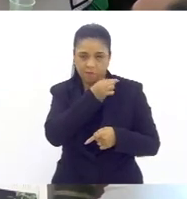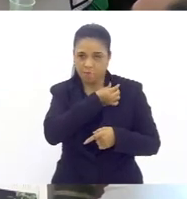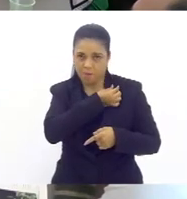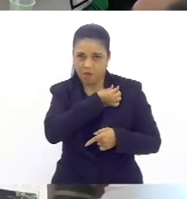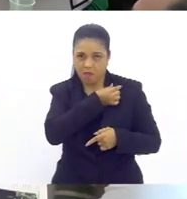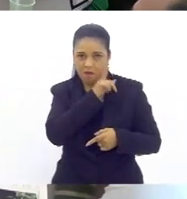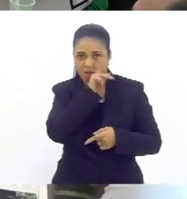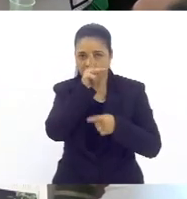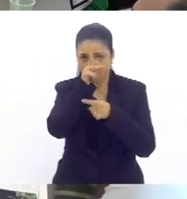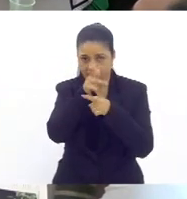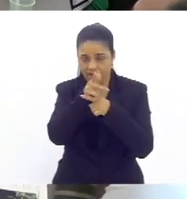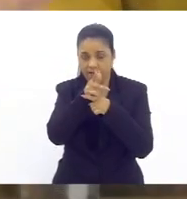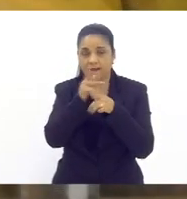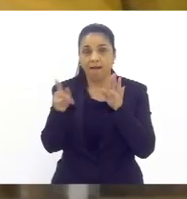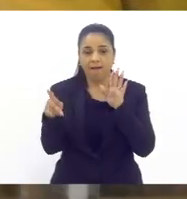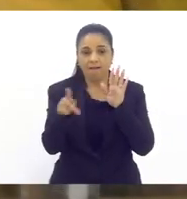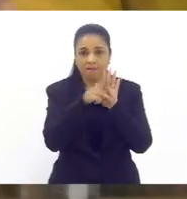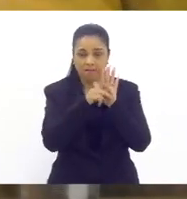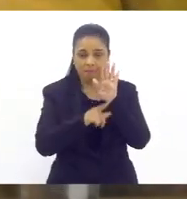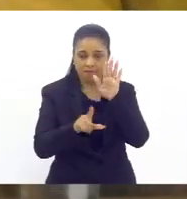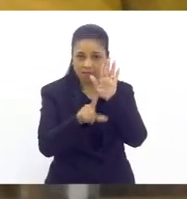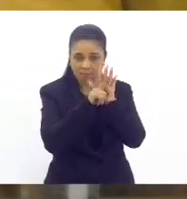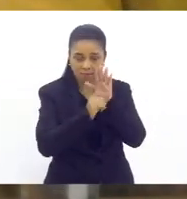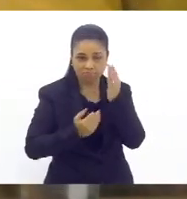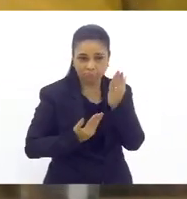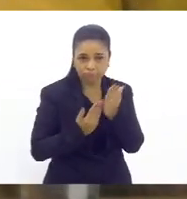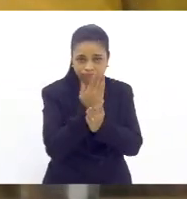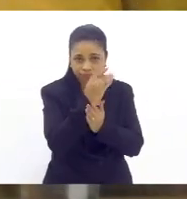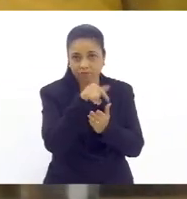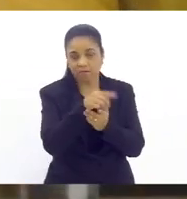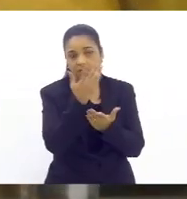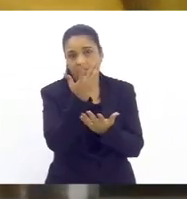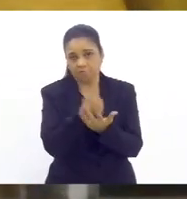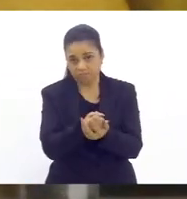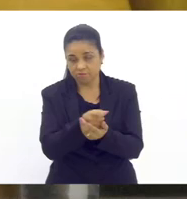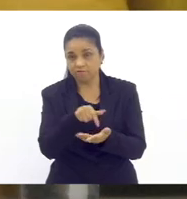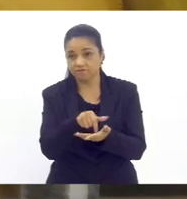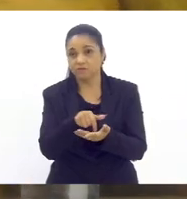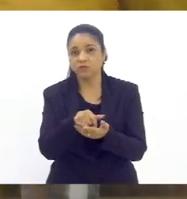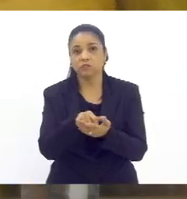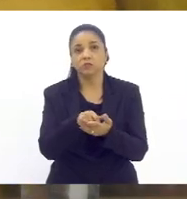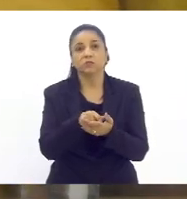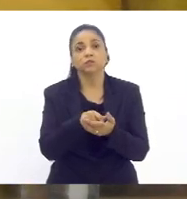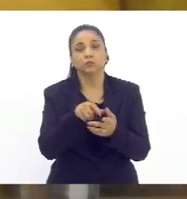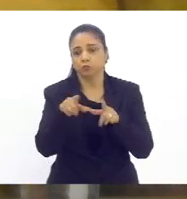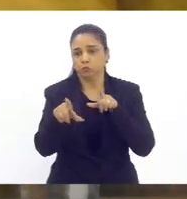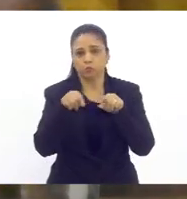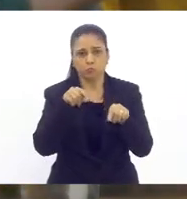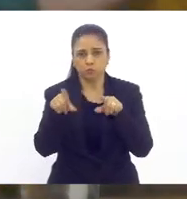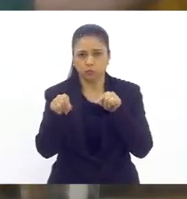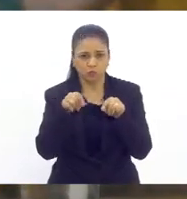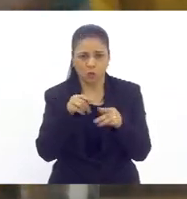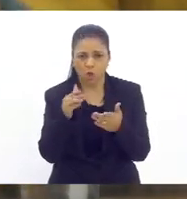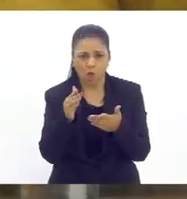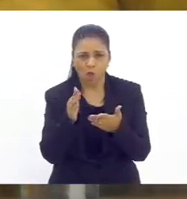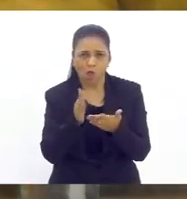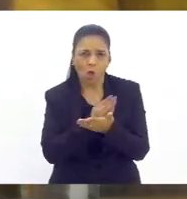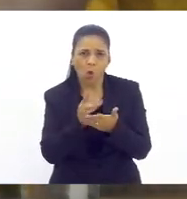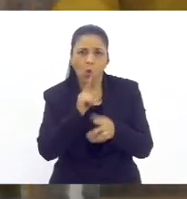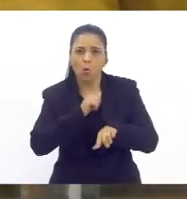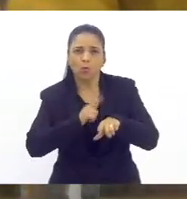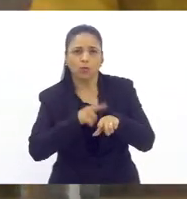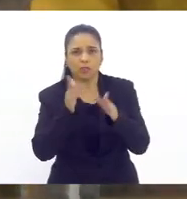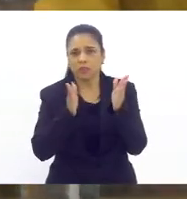a gente aprovou que está em vigor não excepciona alguns batalhões nem limita o tempo do Ministério Público